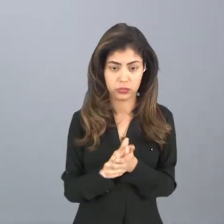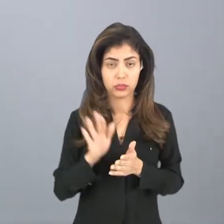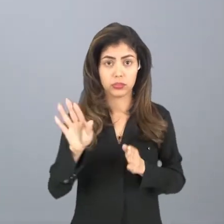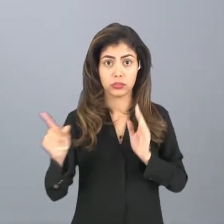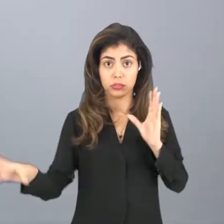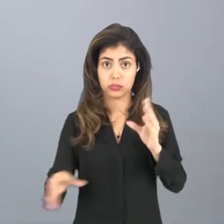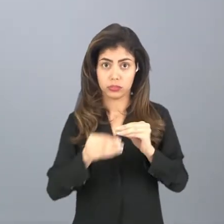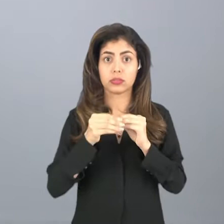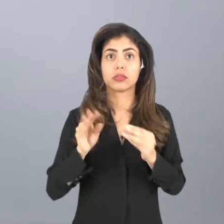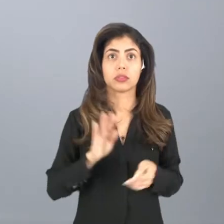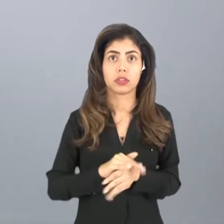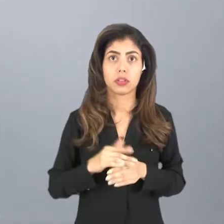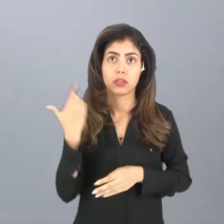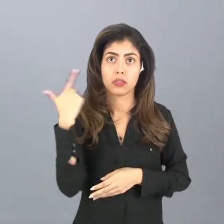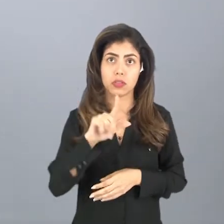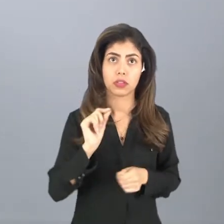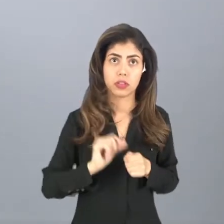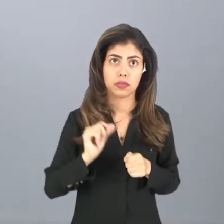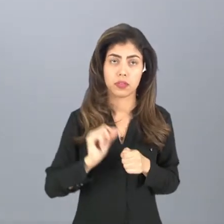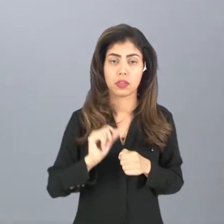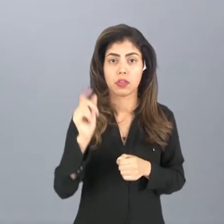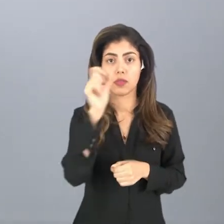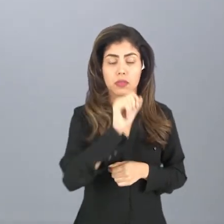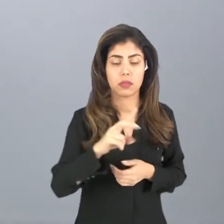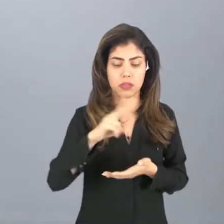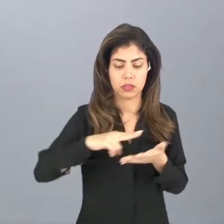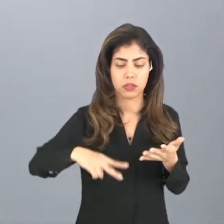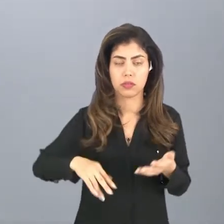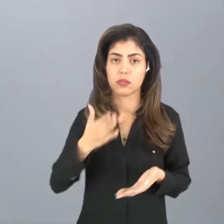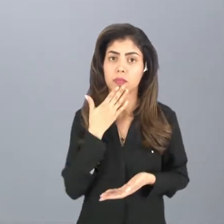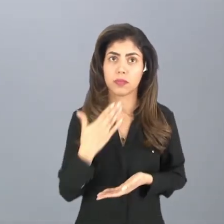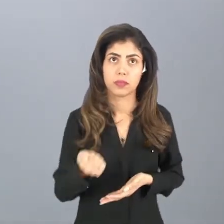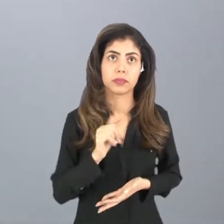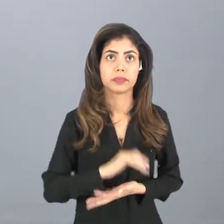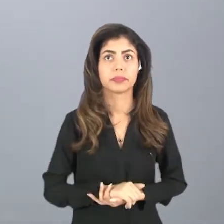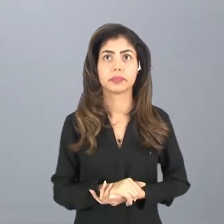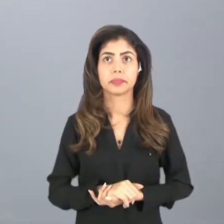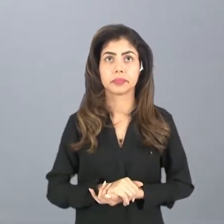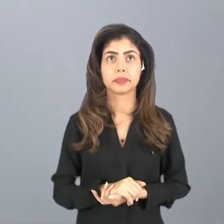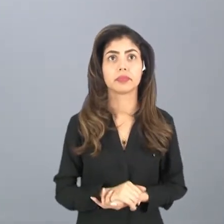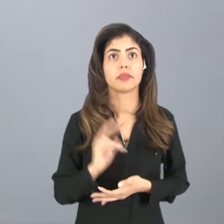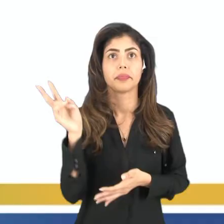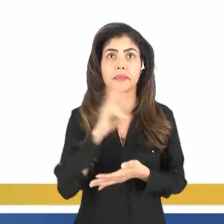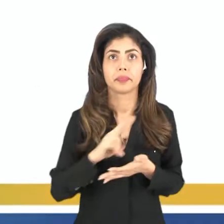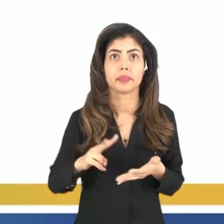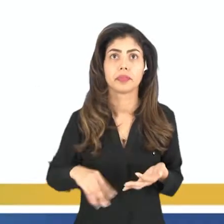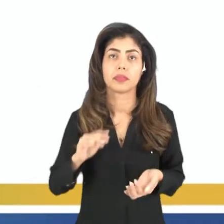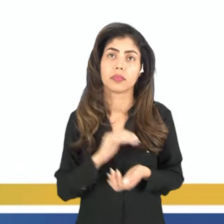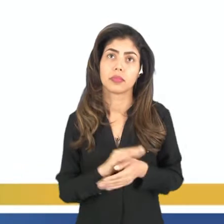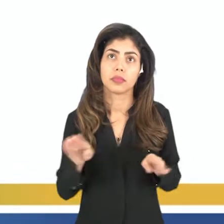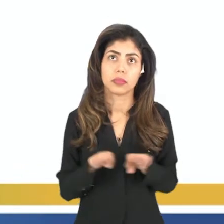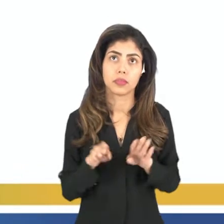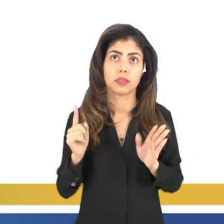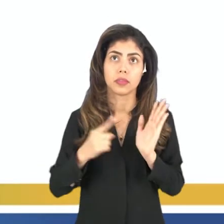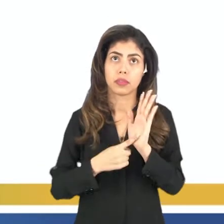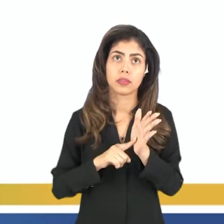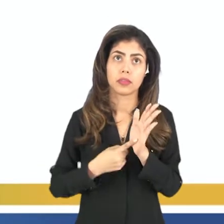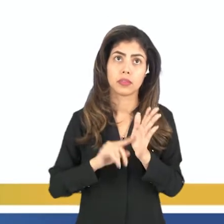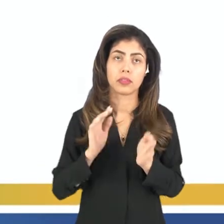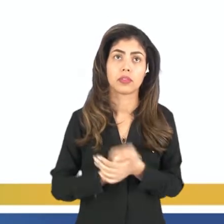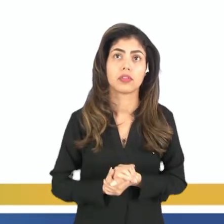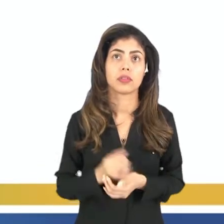relacionadas à leitura para conseguir fazer uma leitura crítica. La lectura crítica também apunta